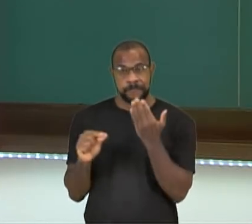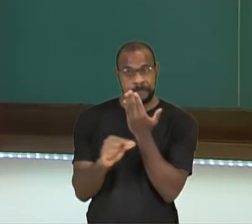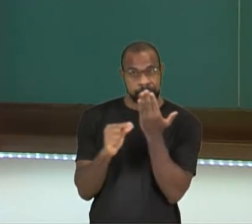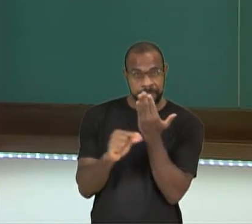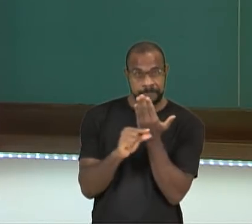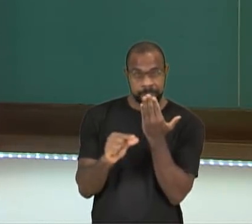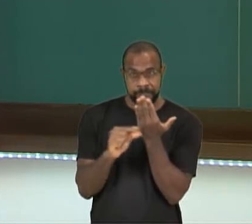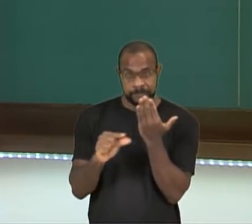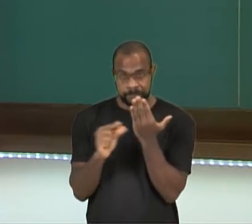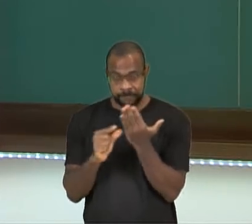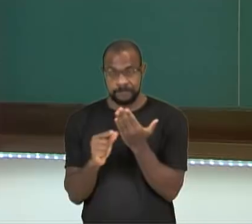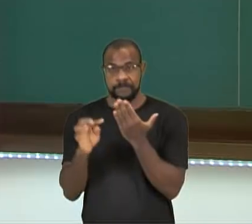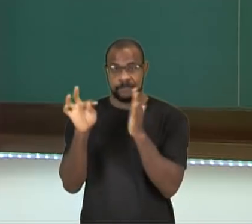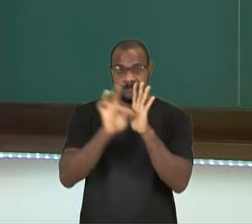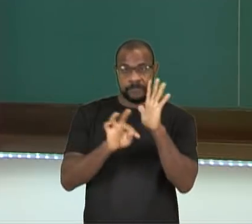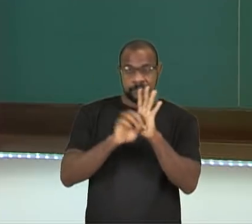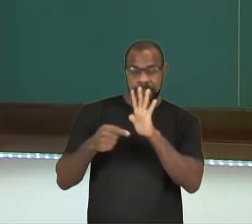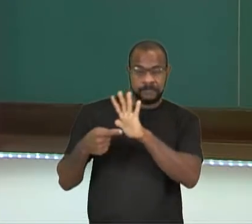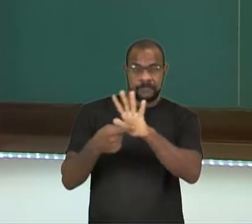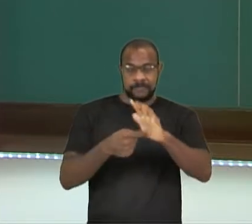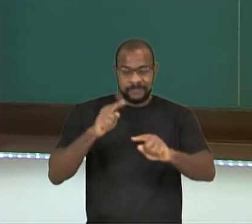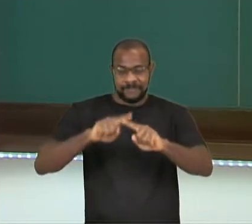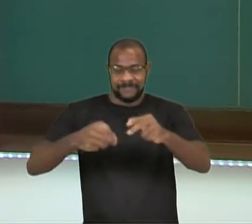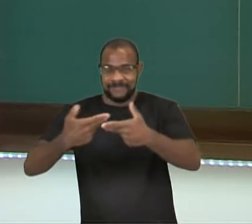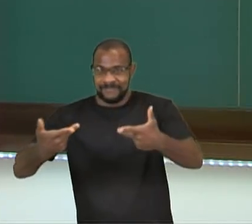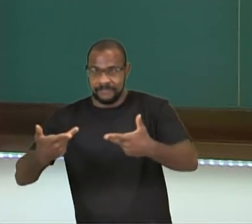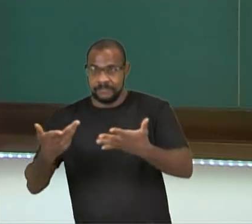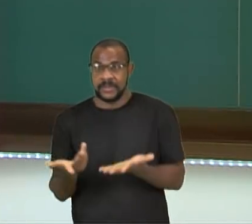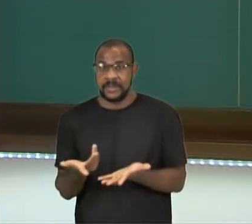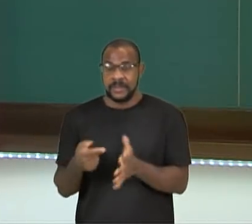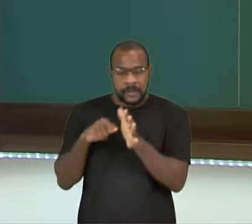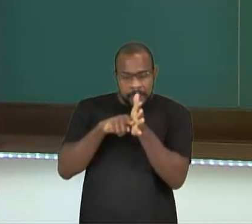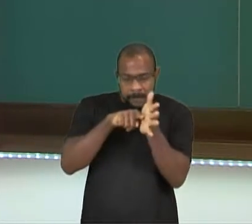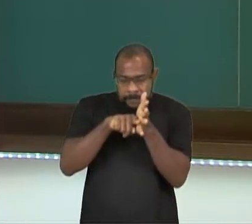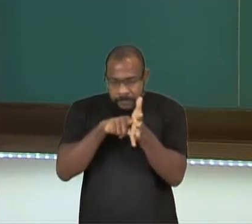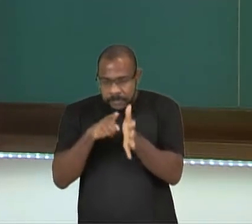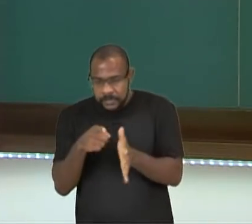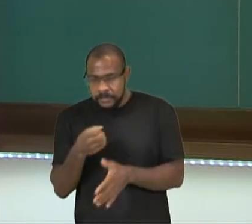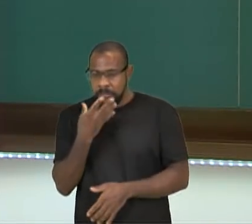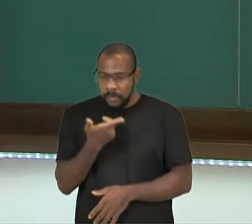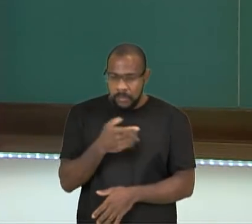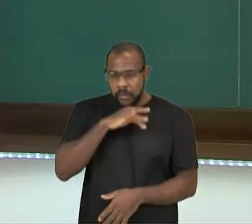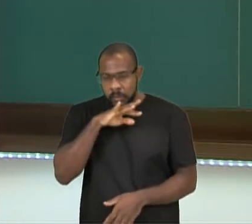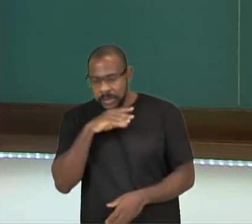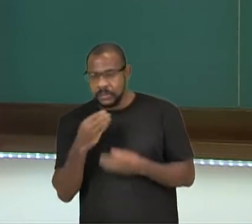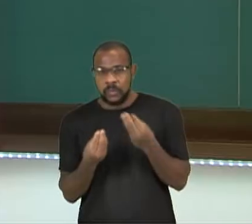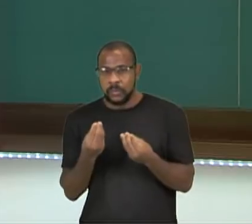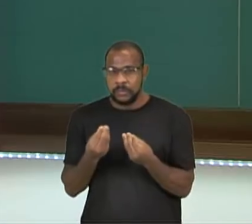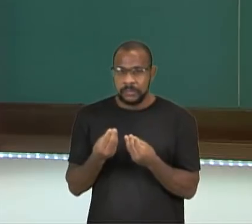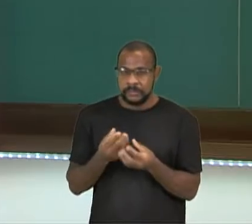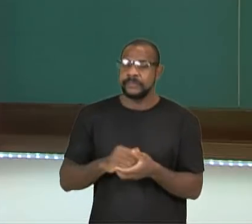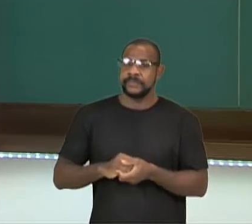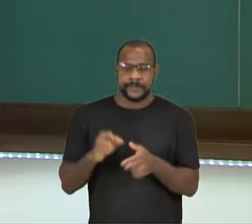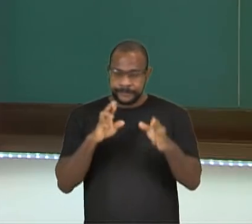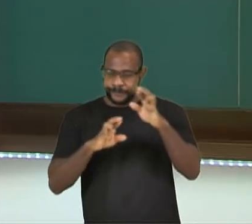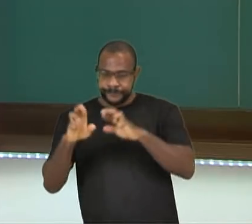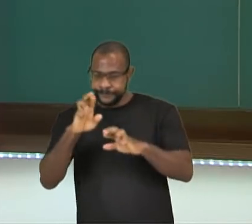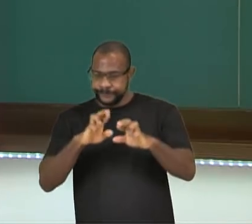Normalmente coloca-se entre parênteses só as iniciais para não ocupar muito espaço, ou então talvez porque a pessoa seja menor de idade,